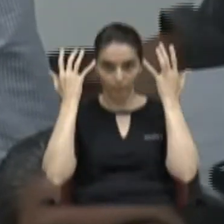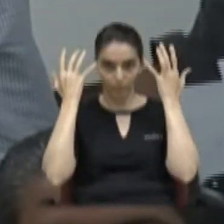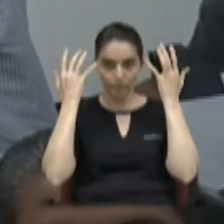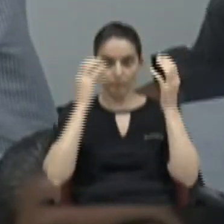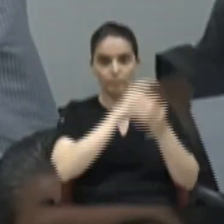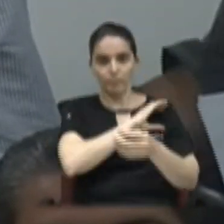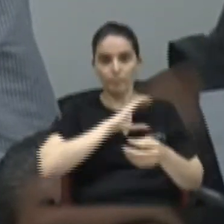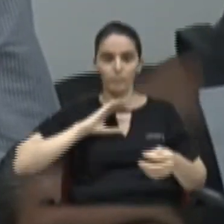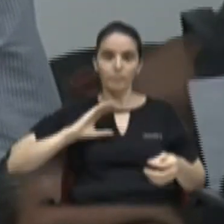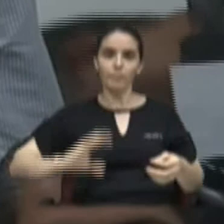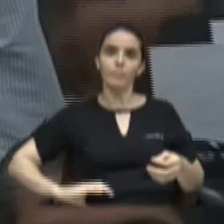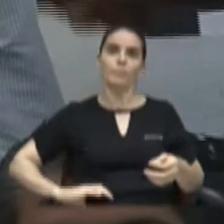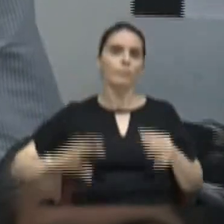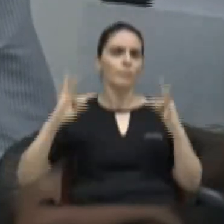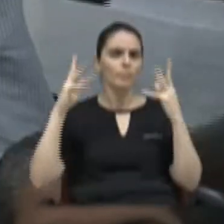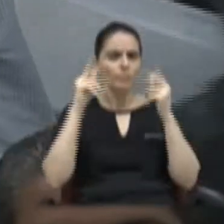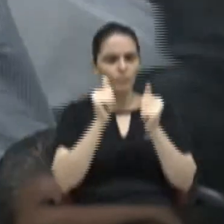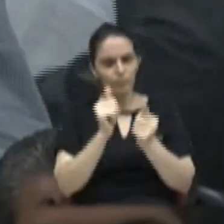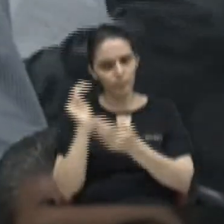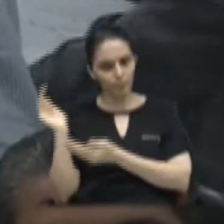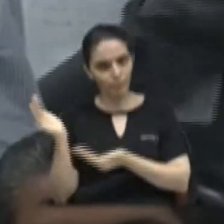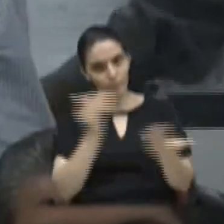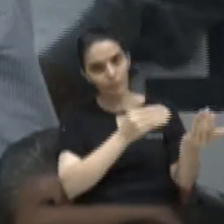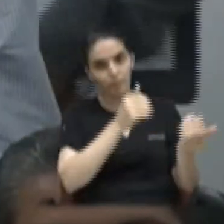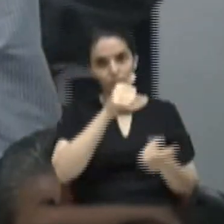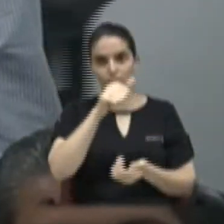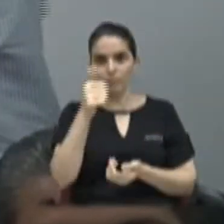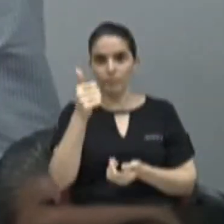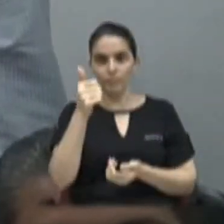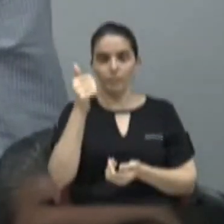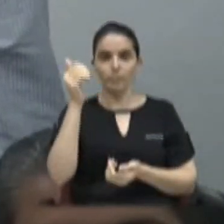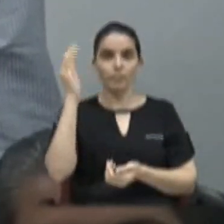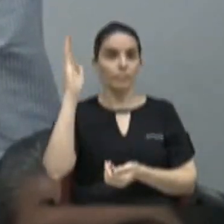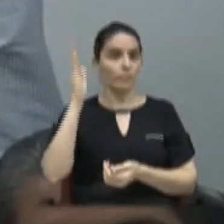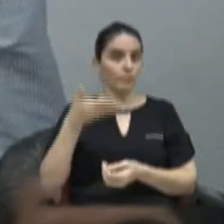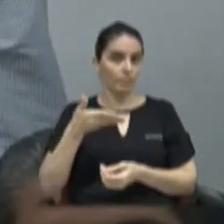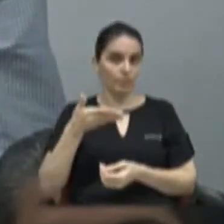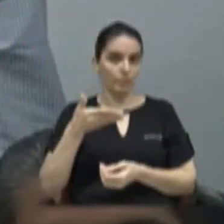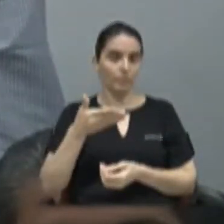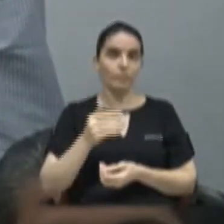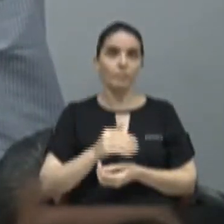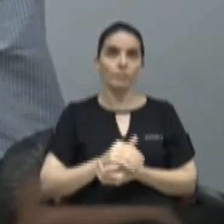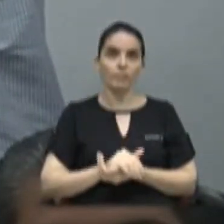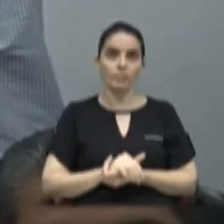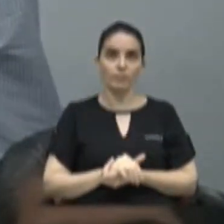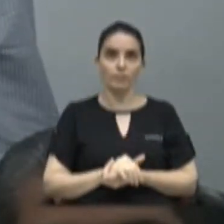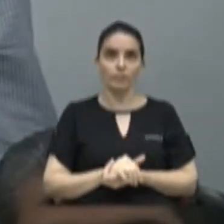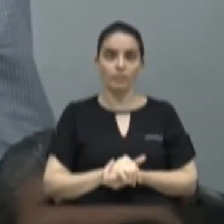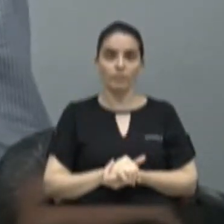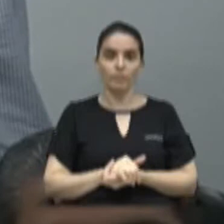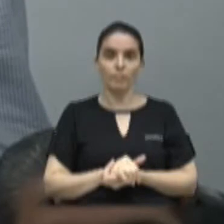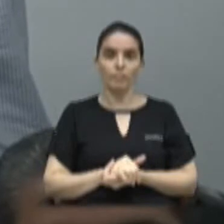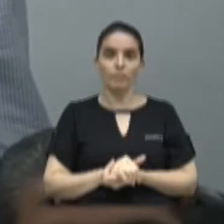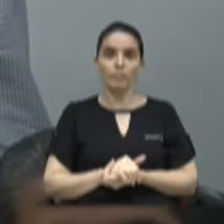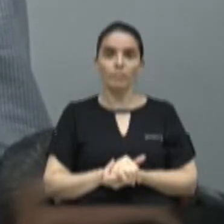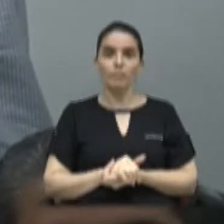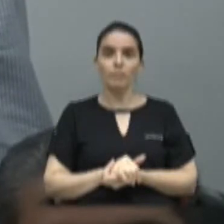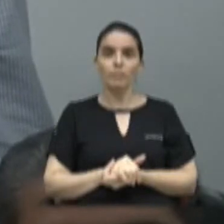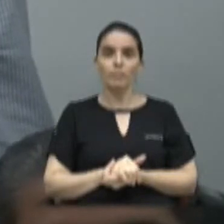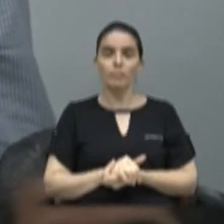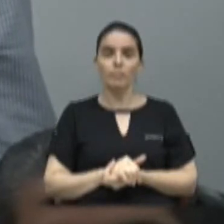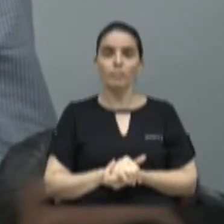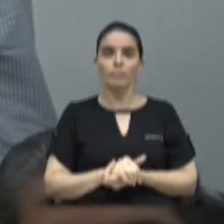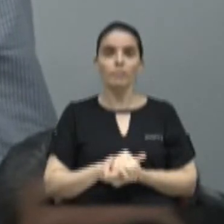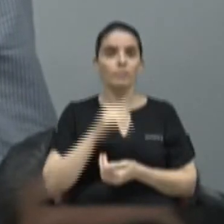Limeira. Estão todos convidados, às 11h30 chegará a Consul, que é mulher, vereadora Érica. Mas as mulheres